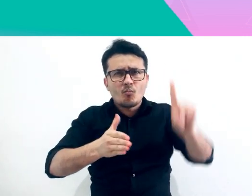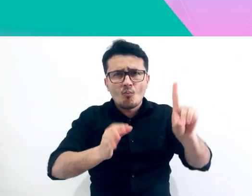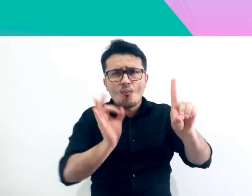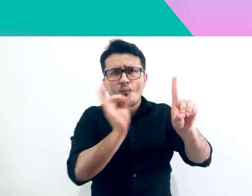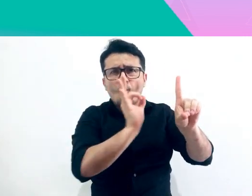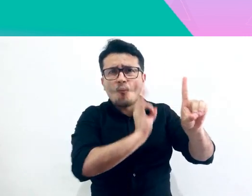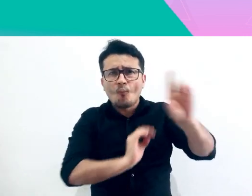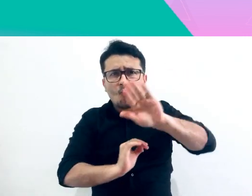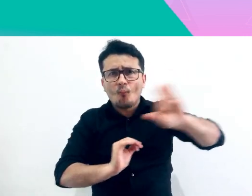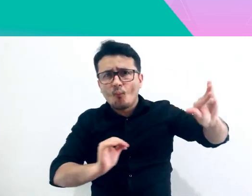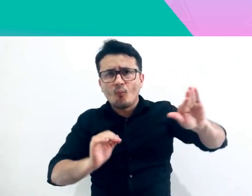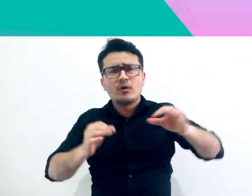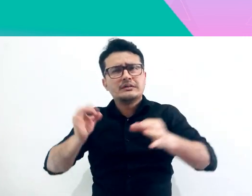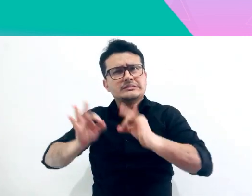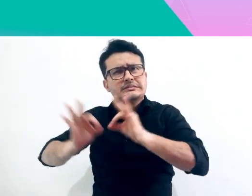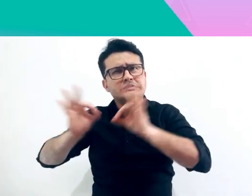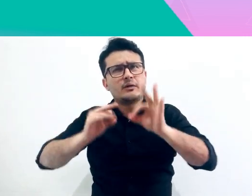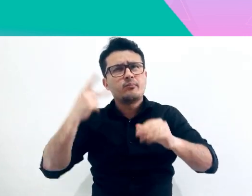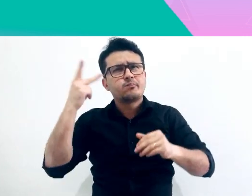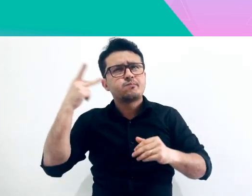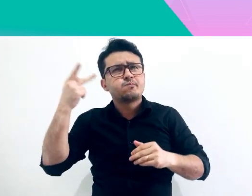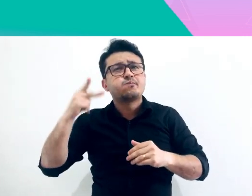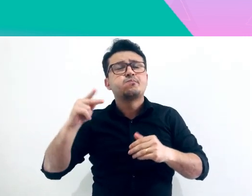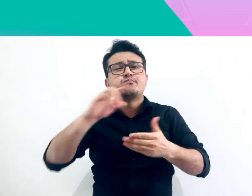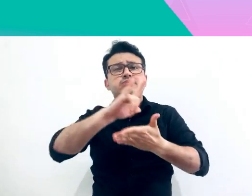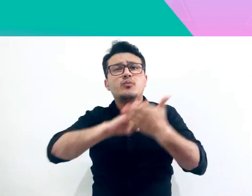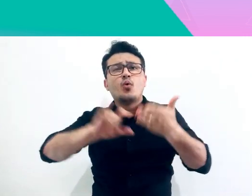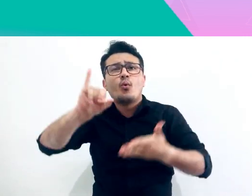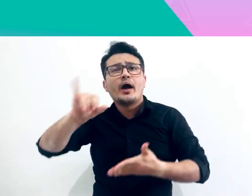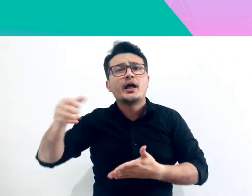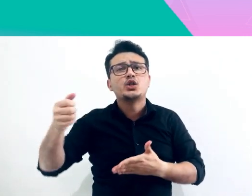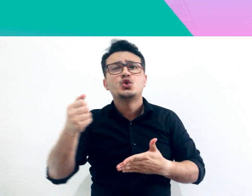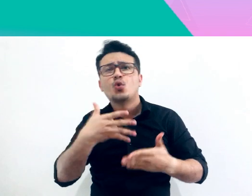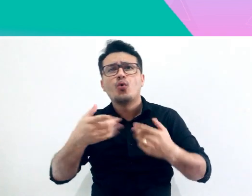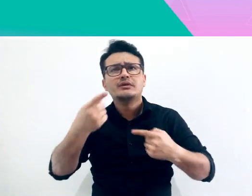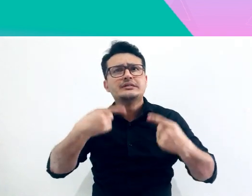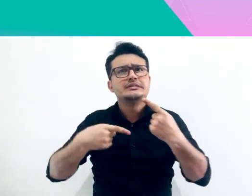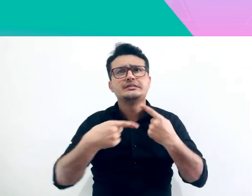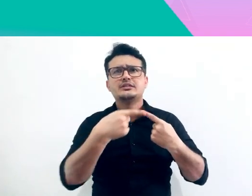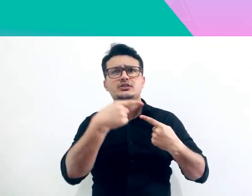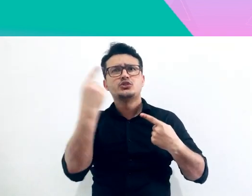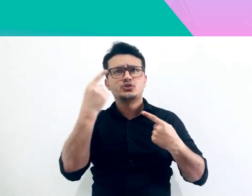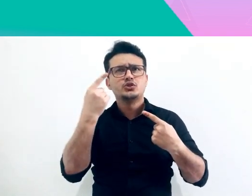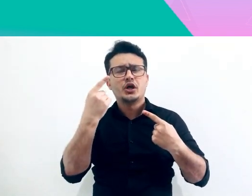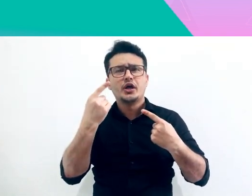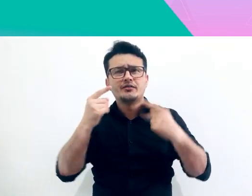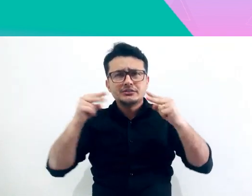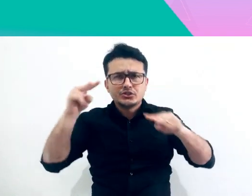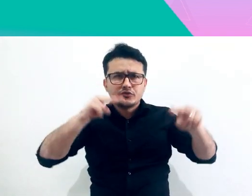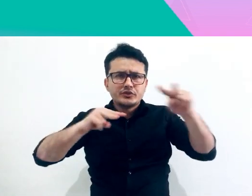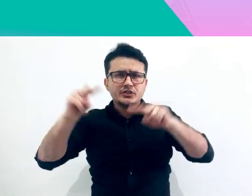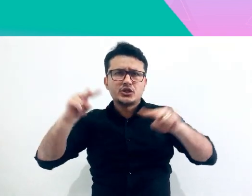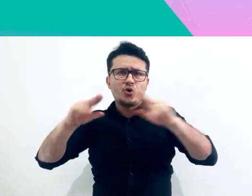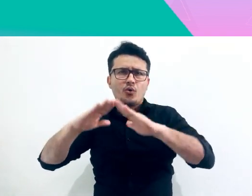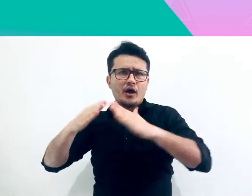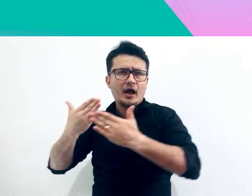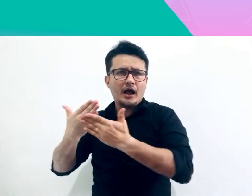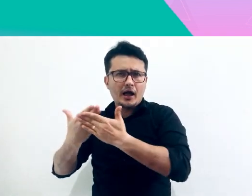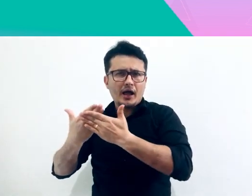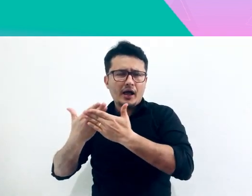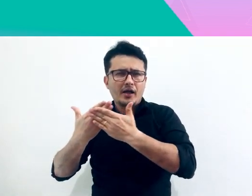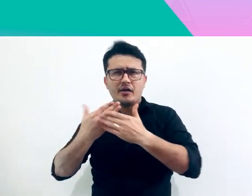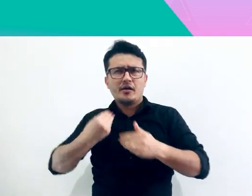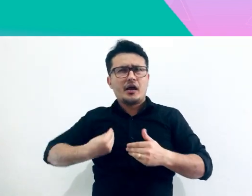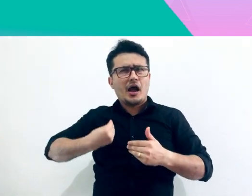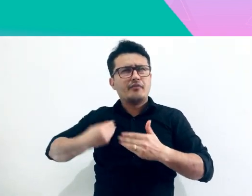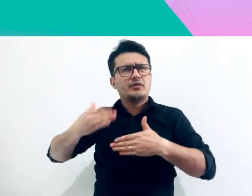de barreiras e não na deficiência fez dessa política um documento inovador, revolucionário do ponto de